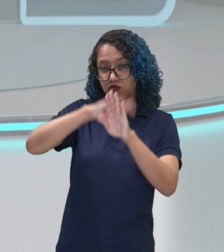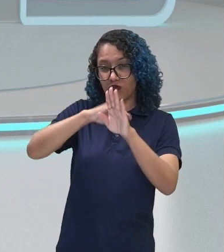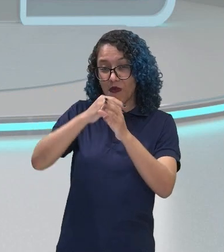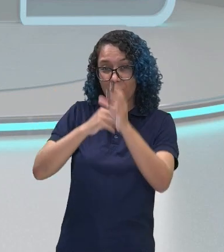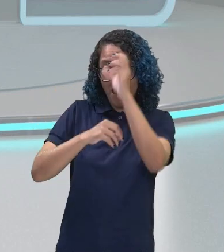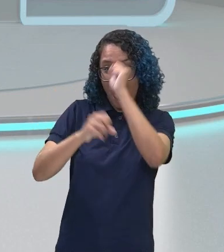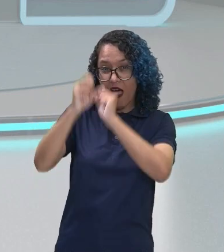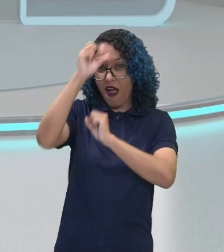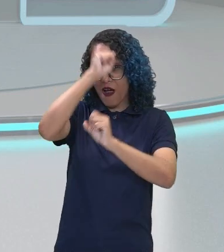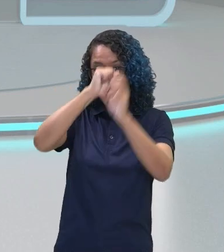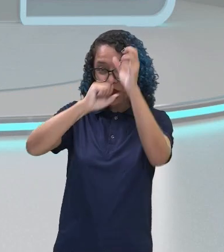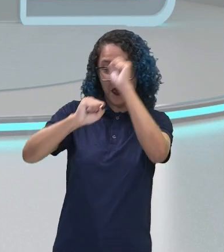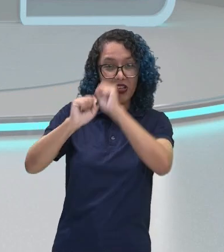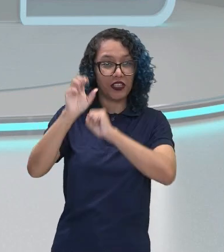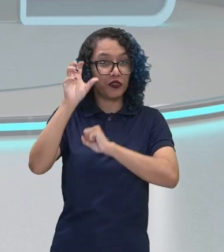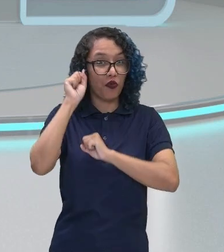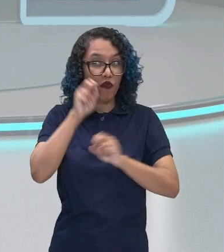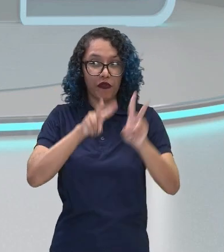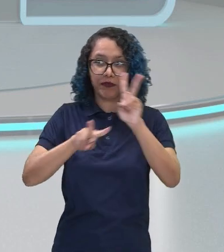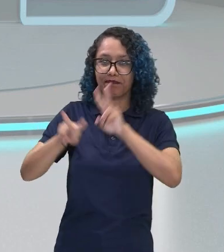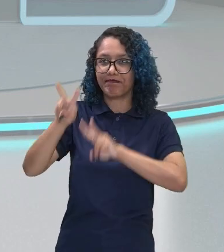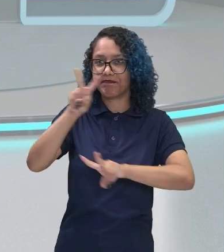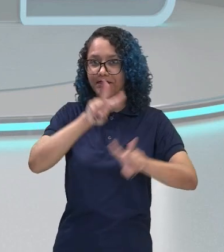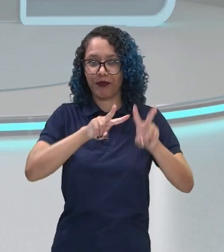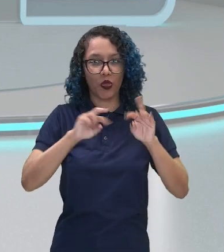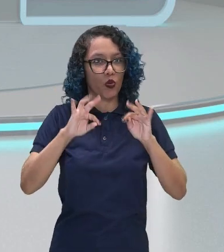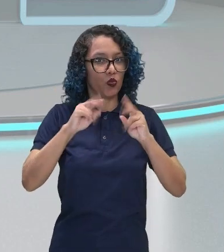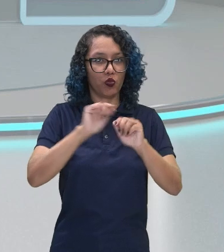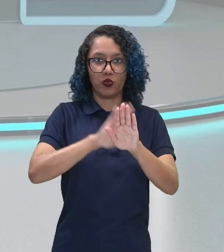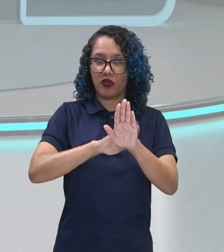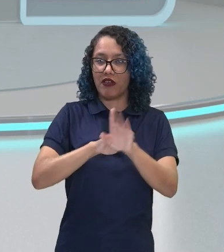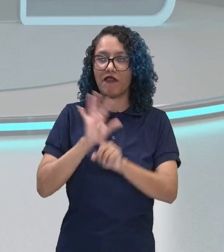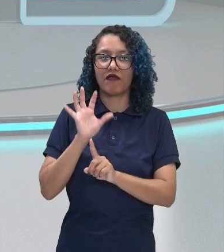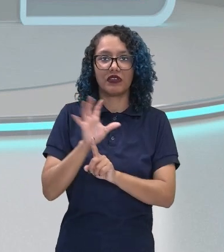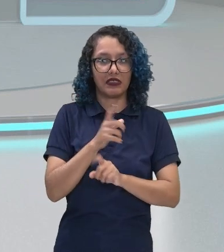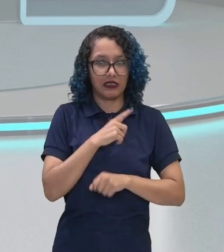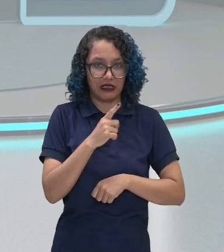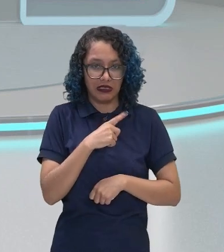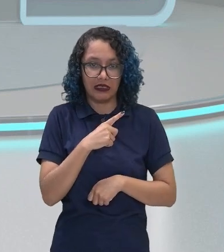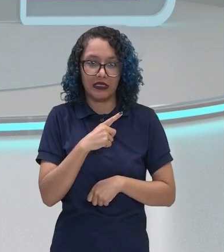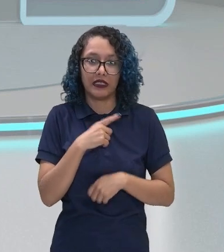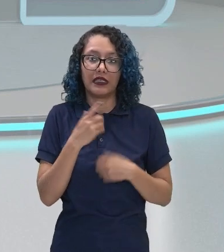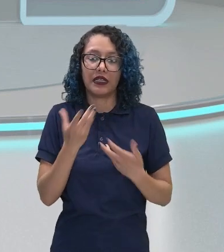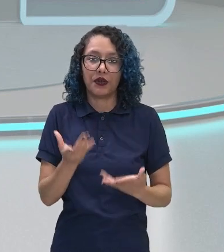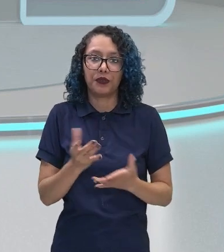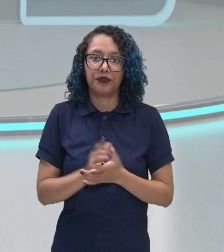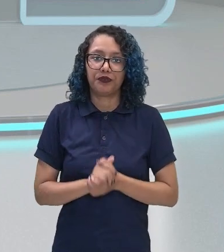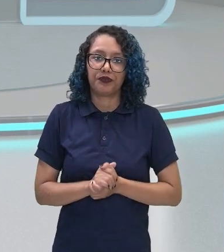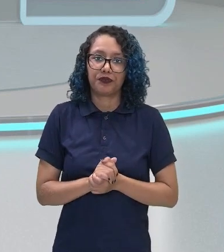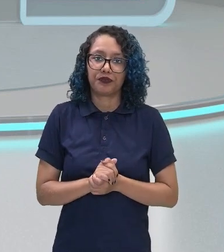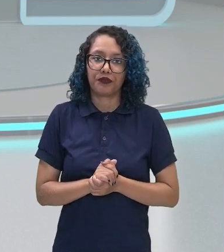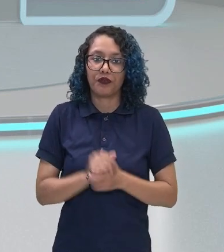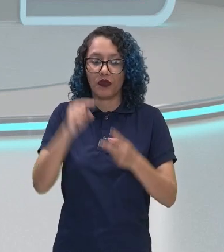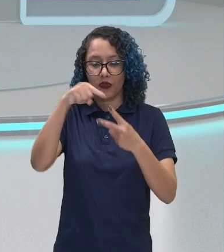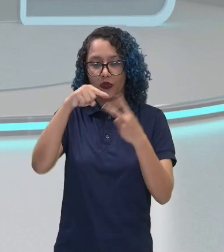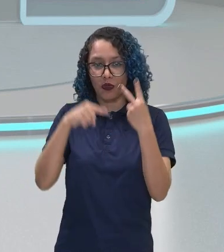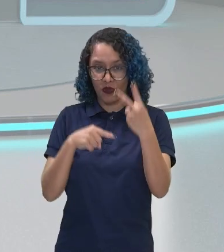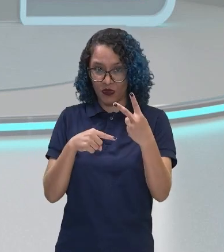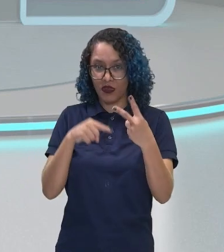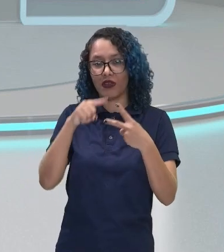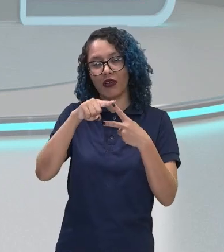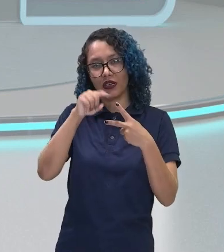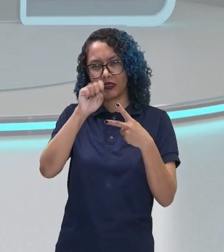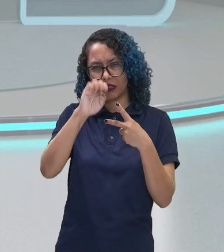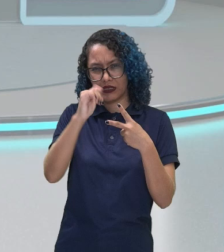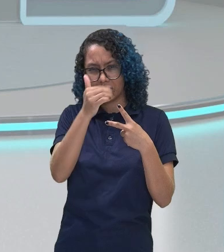ouvindo, percebendo. Existe uma influência. Então, a seção áurea e a sequência de Fibonacci